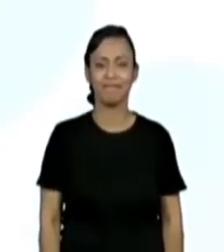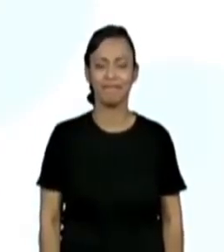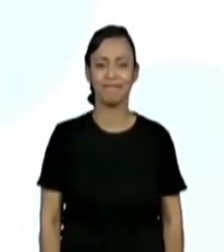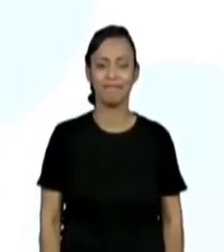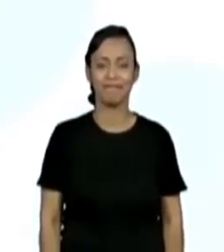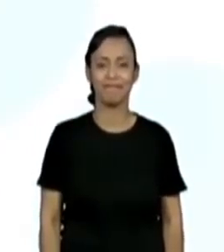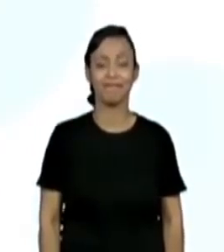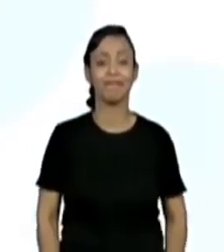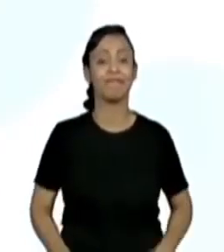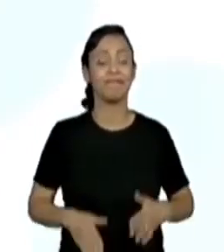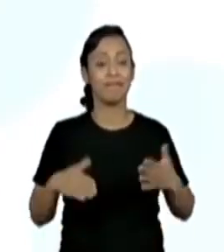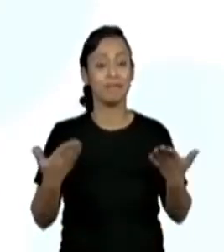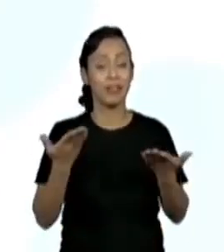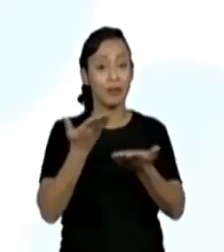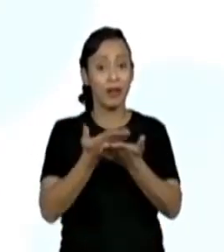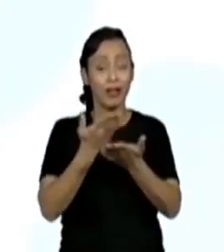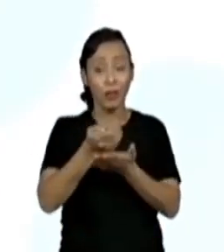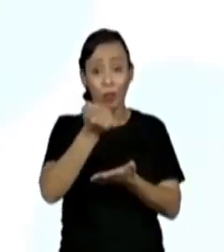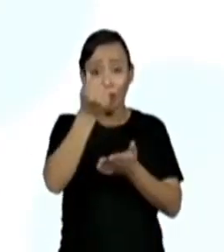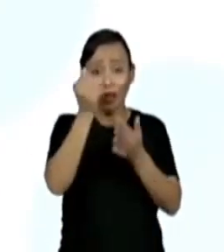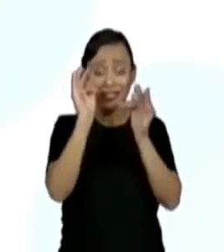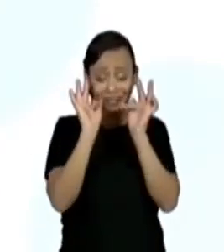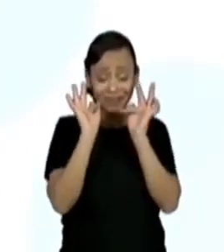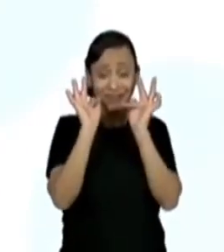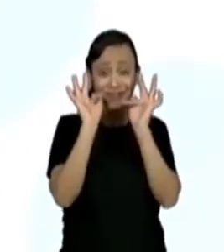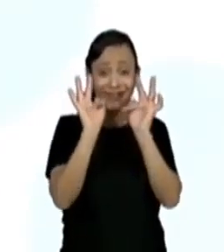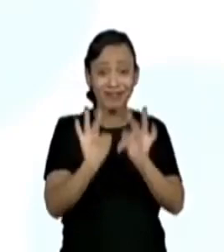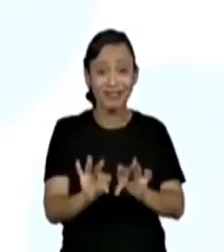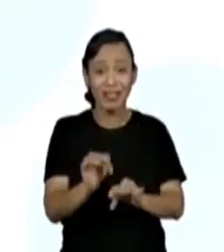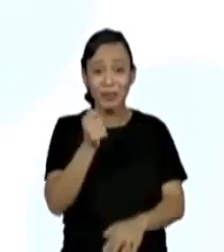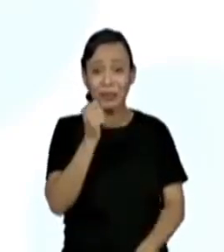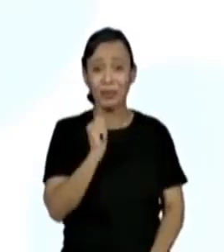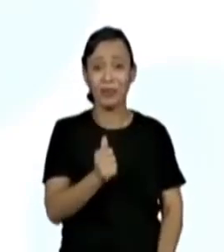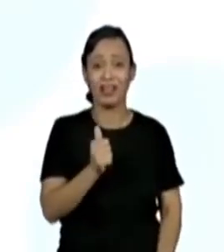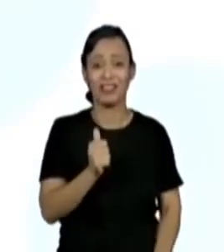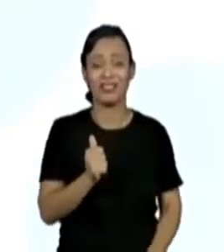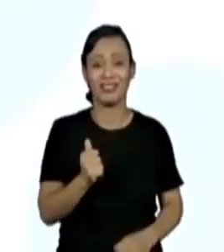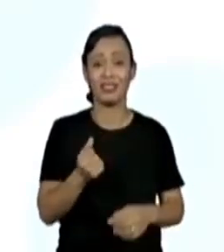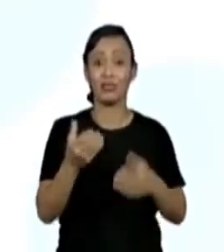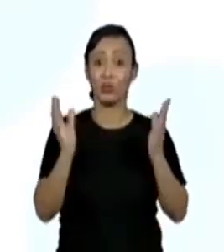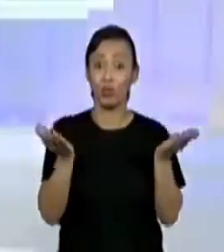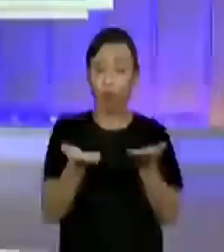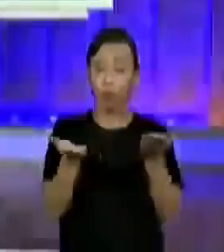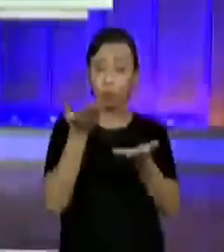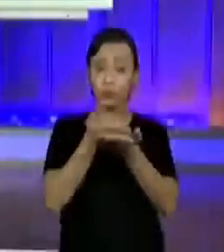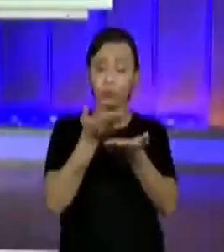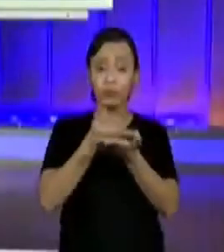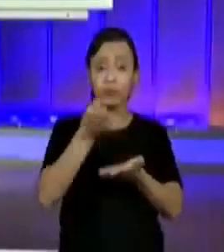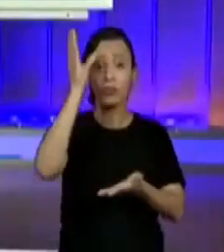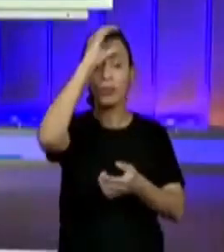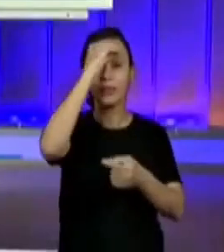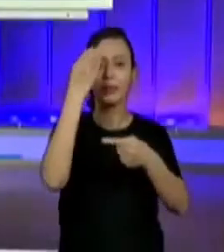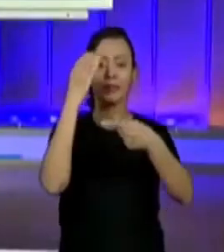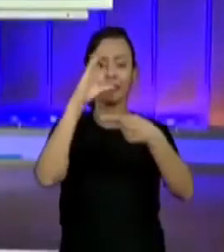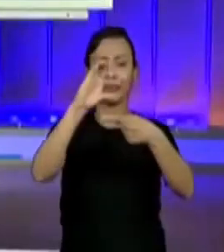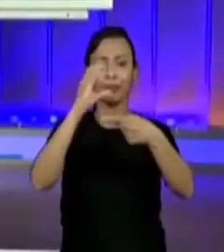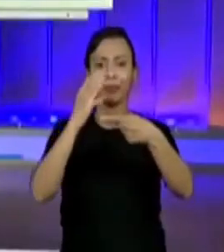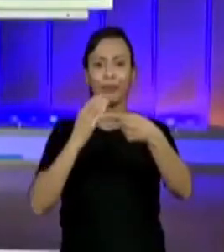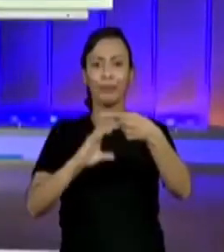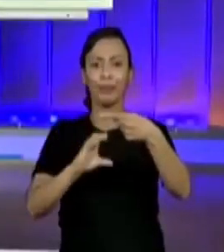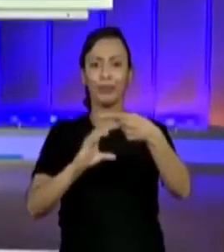ter nossa aula se aproxima do final estudamos aí frações através de representações